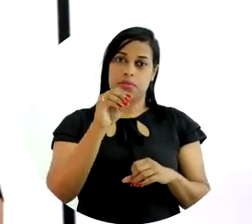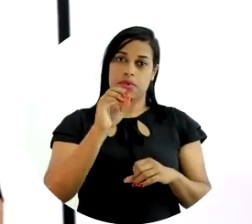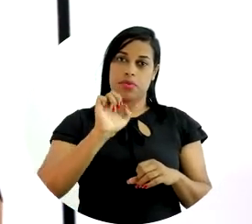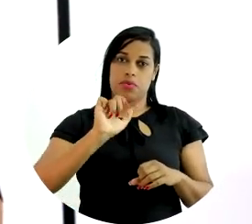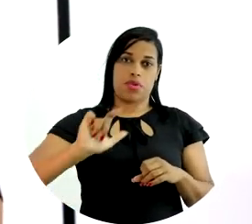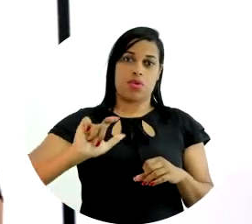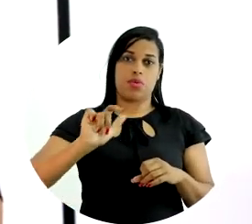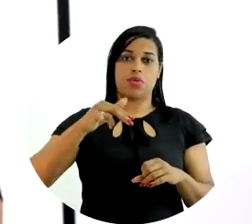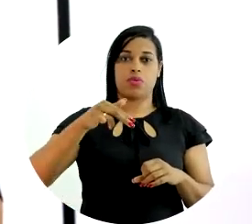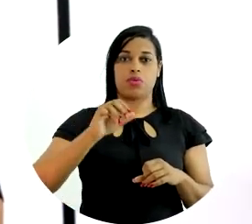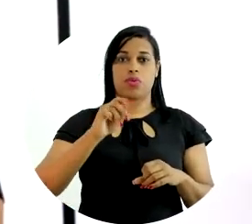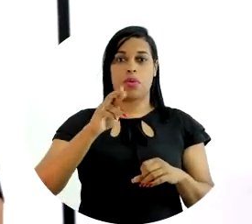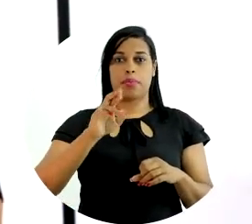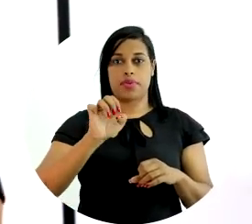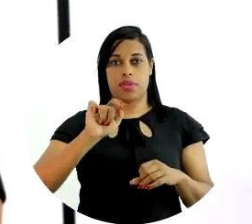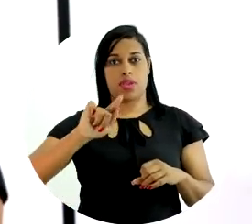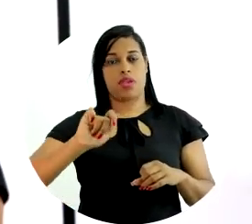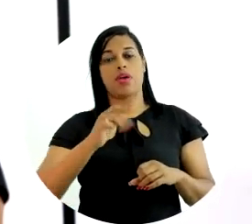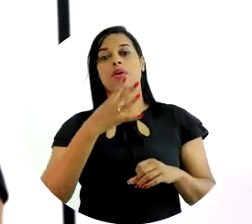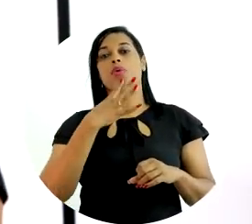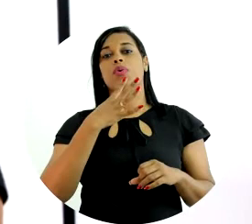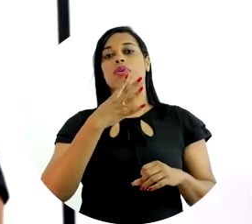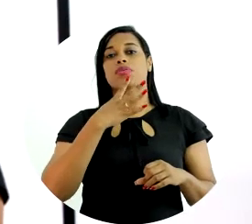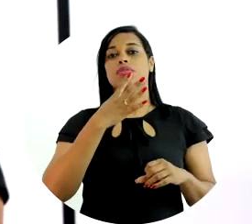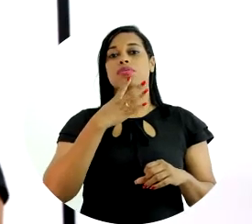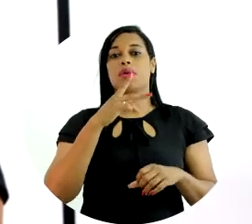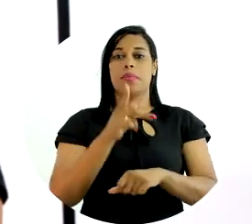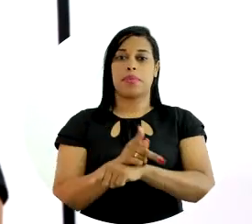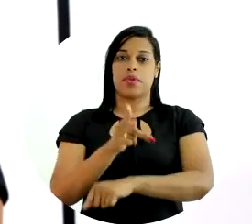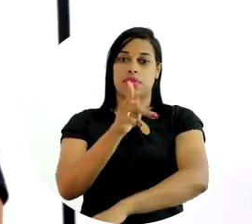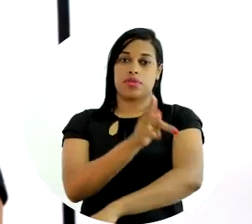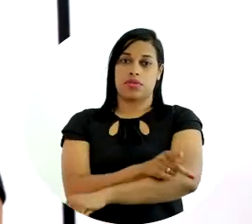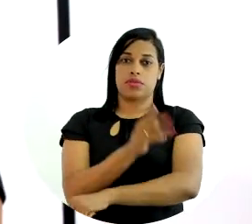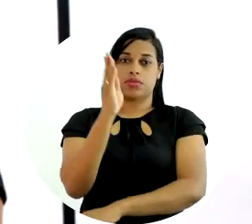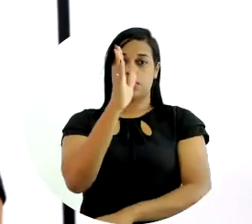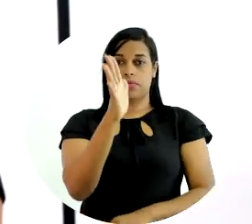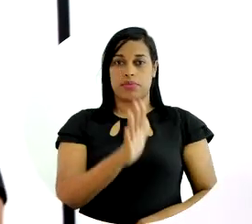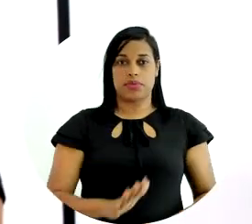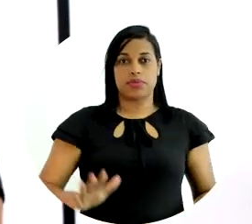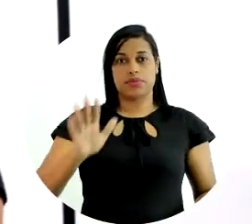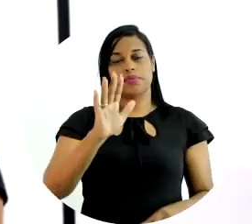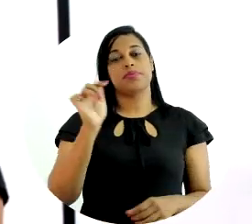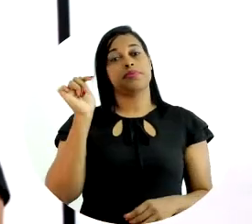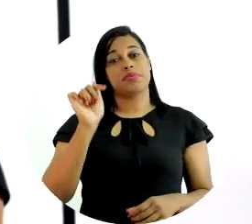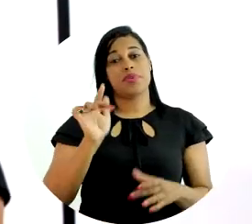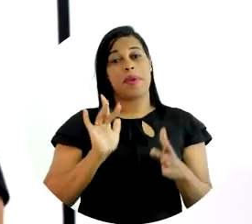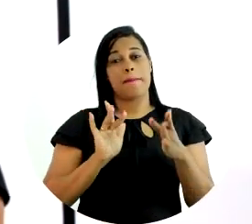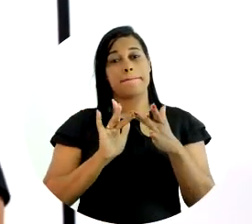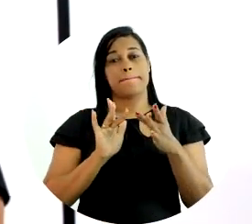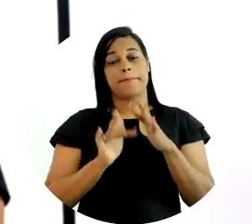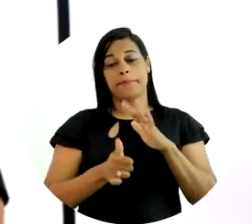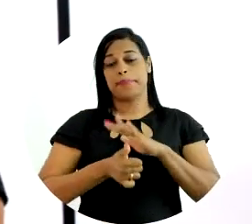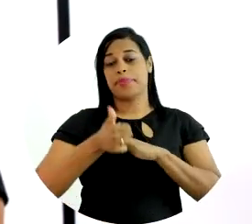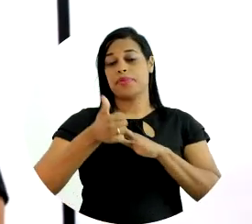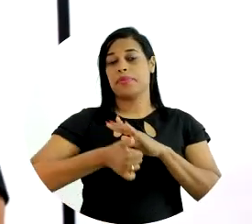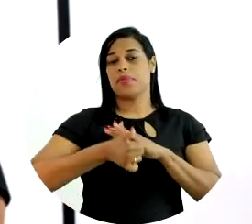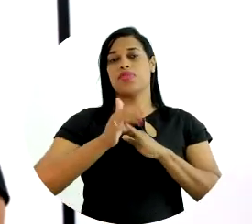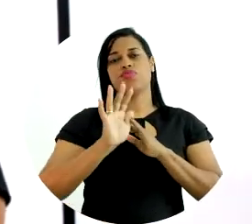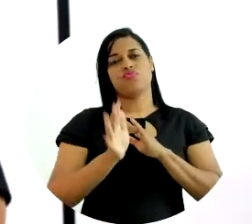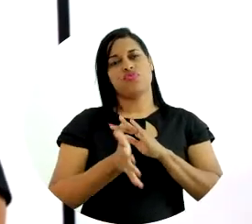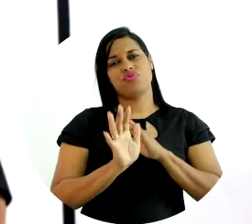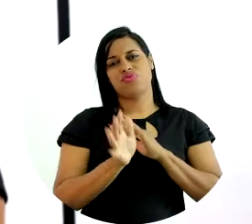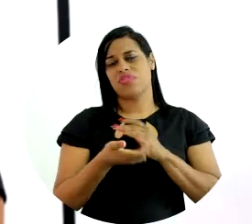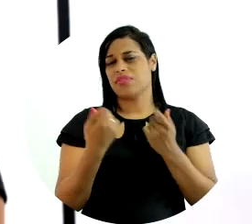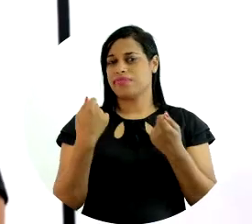o primeiro modelo educacional brasileiro e foi contida com conhecida como pedagogia para aplicar esse primeiro modernizar o modelo